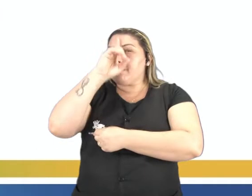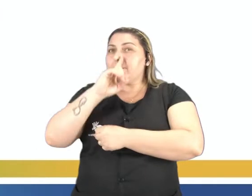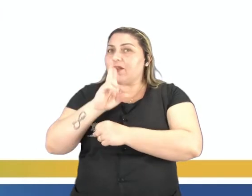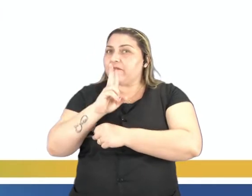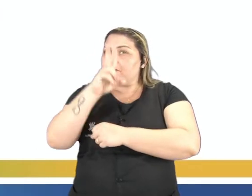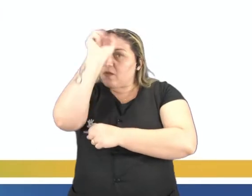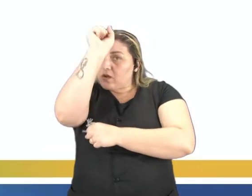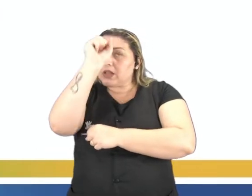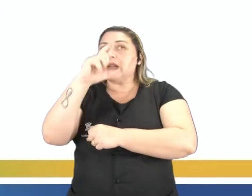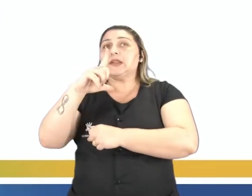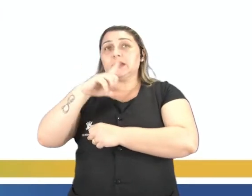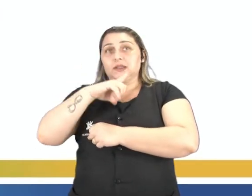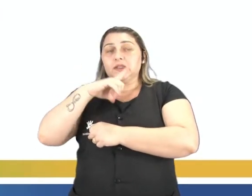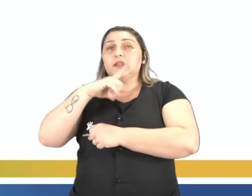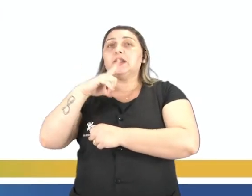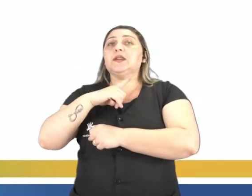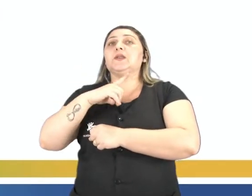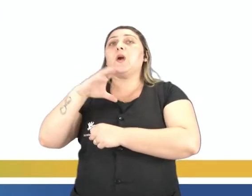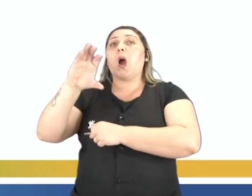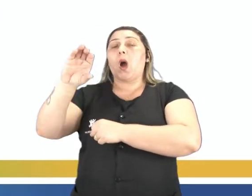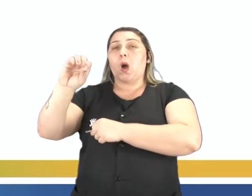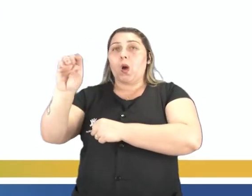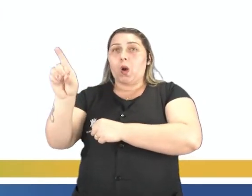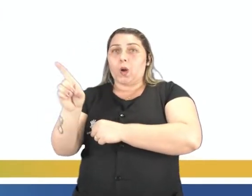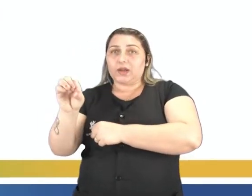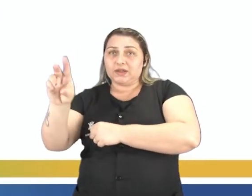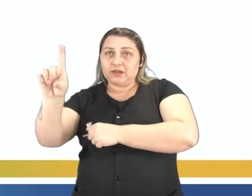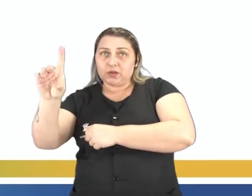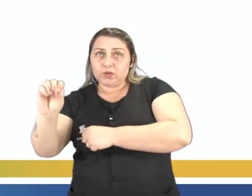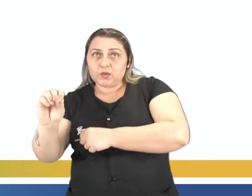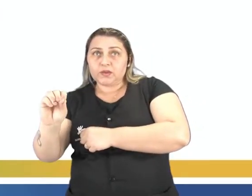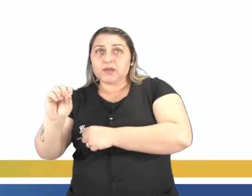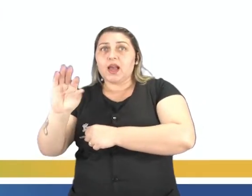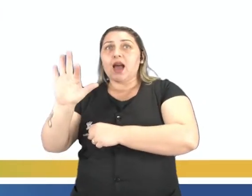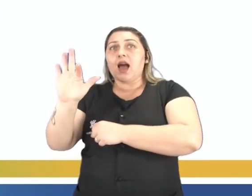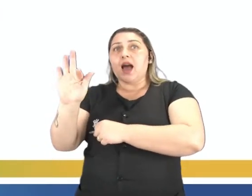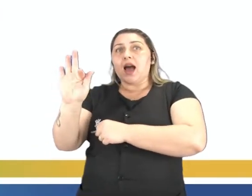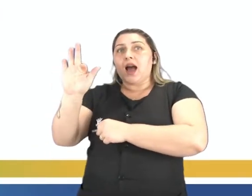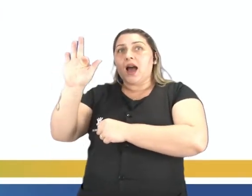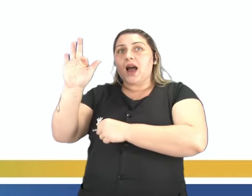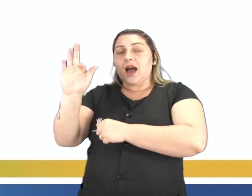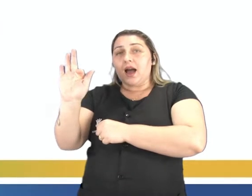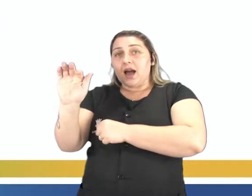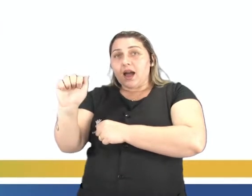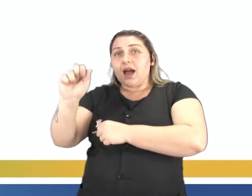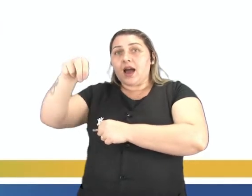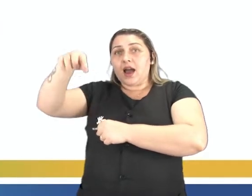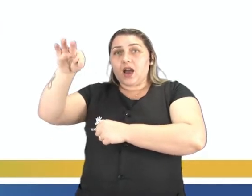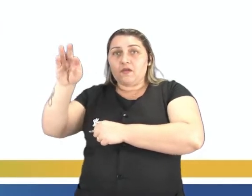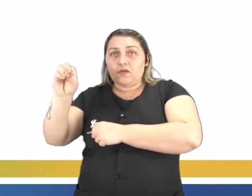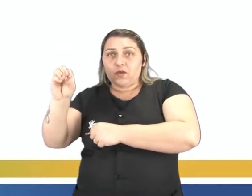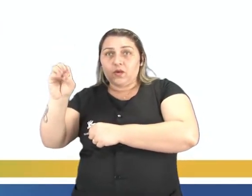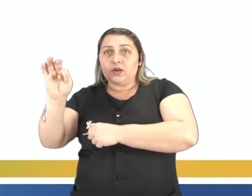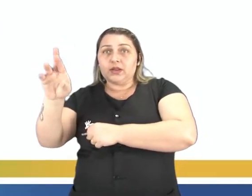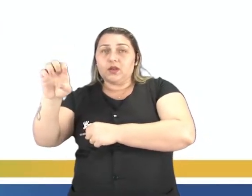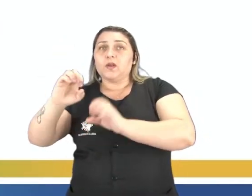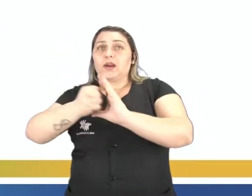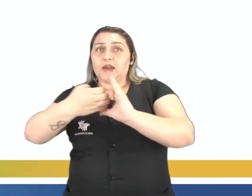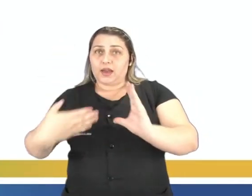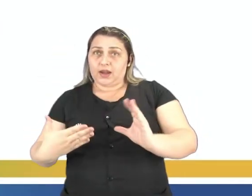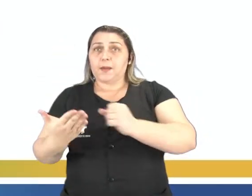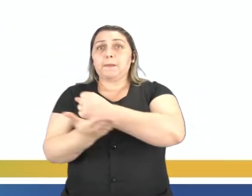forte, ele vai estar formando óxidos anfóteros. Quem são esses óxidos? São aqueles que eles podem ter tanto